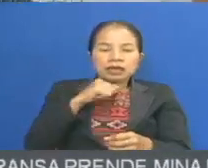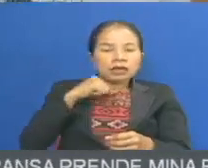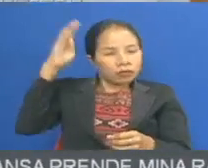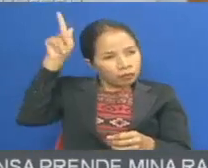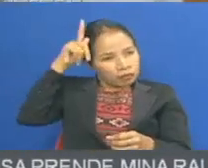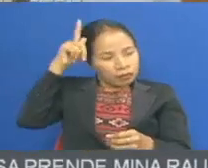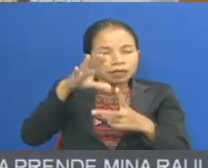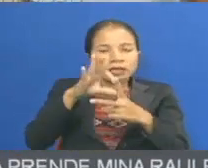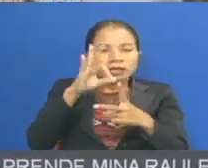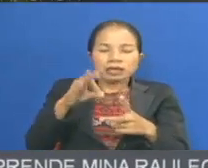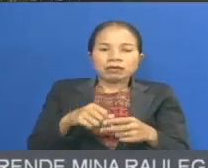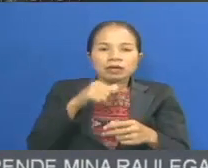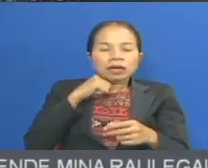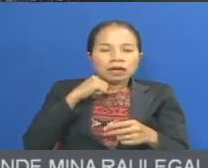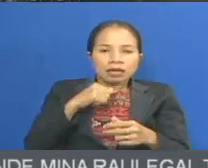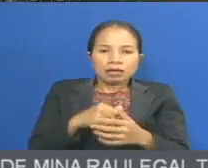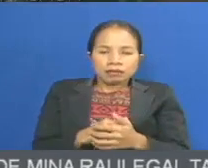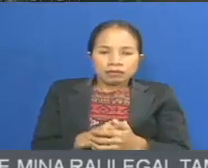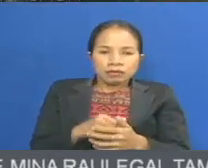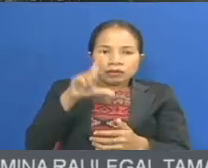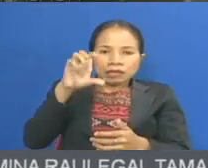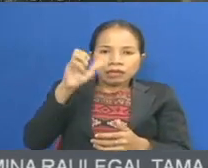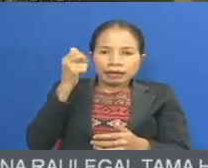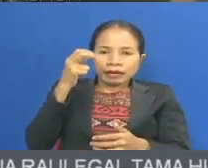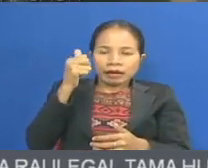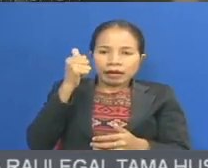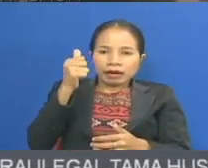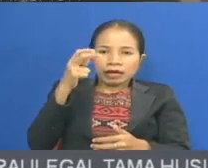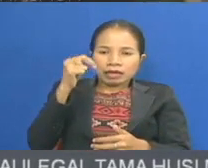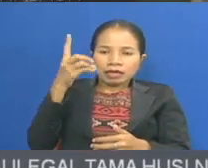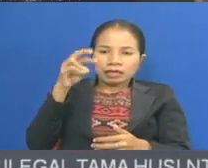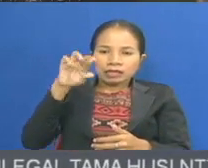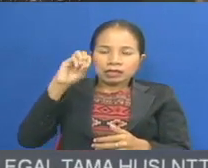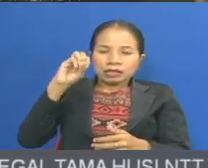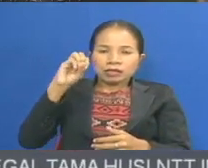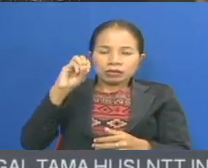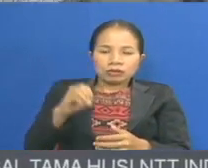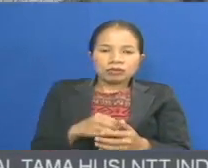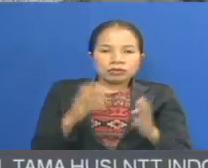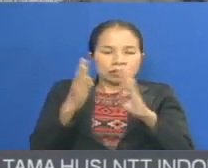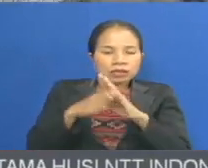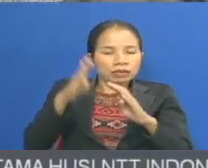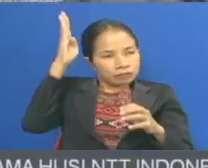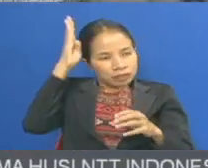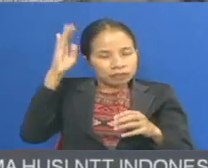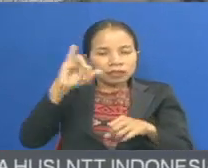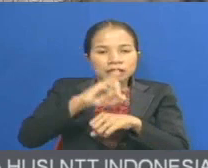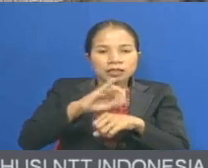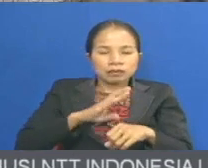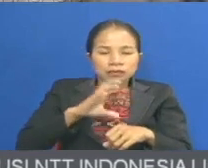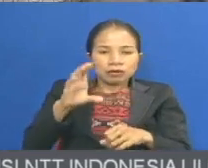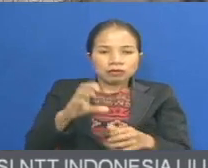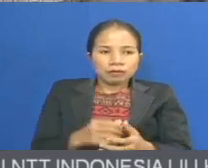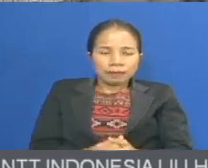executivo conferência episcopal, Padre Leandro Maria Alves, sai bispo ba diocese Bocau. No senhor Marcos